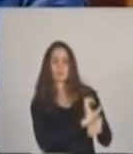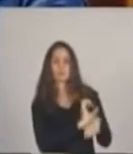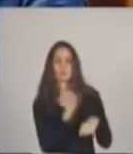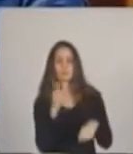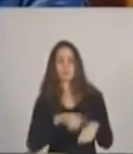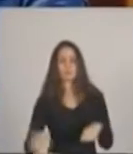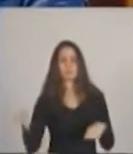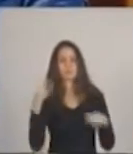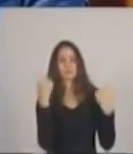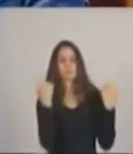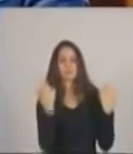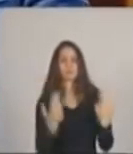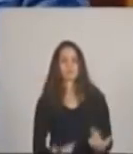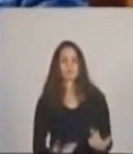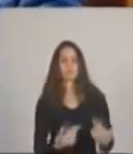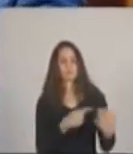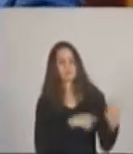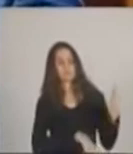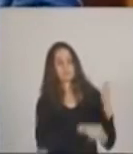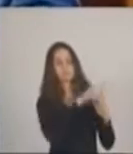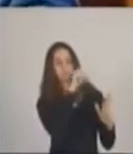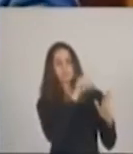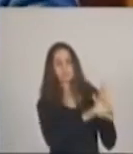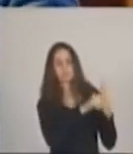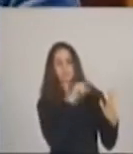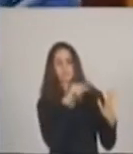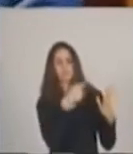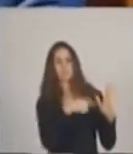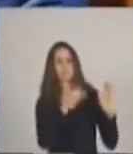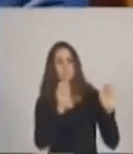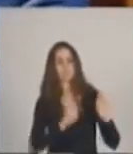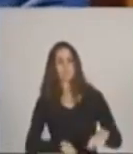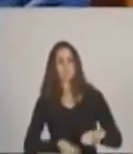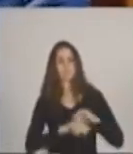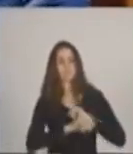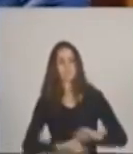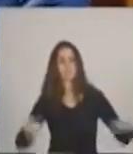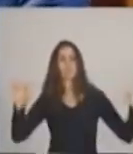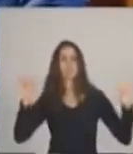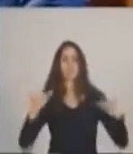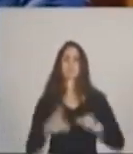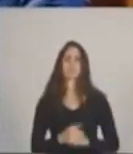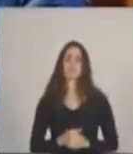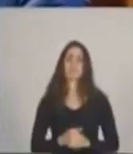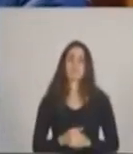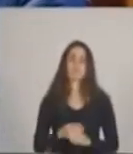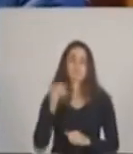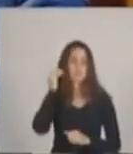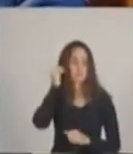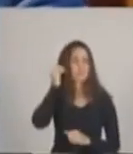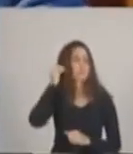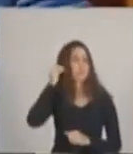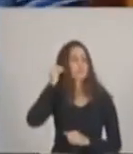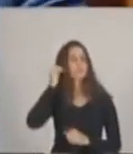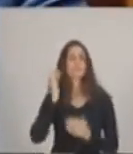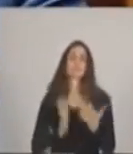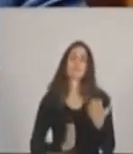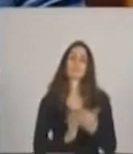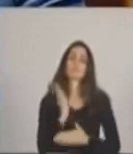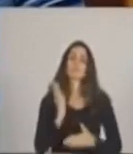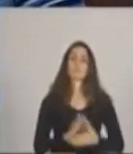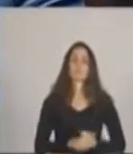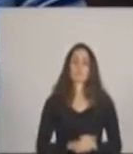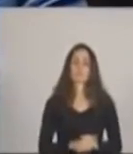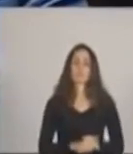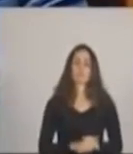são passíveis de serem sancionados. Então, há uma indicação clara dentro do